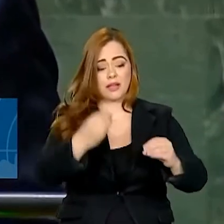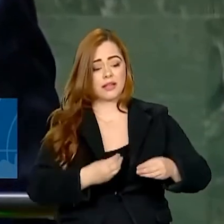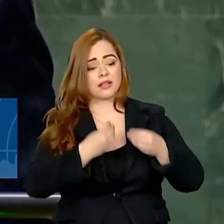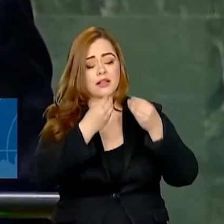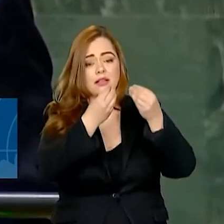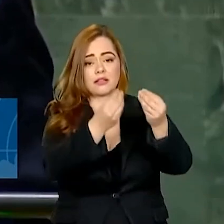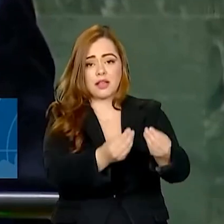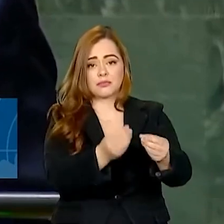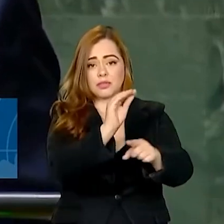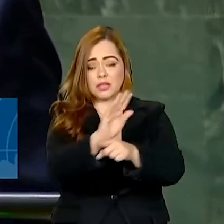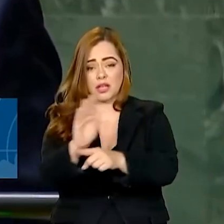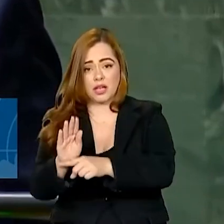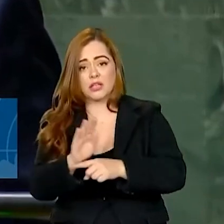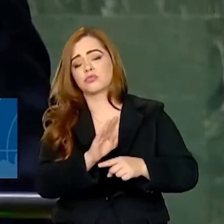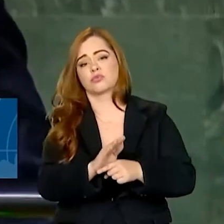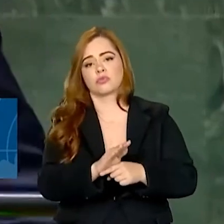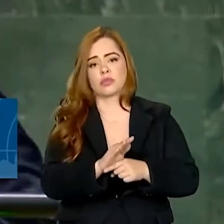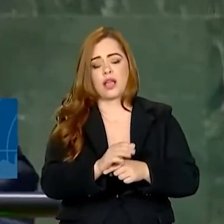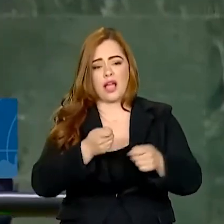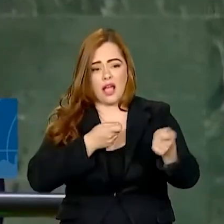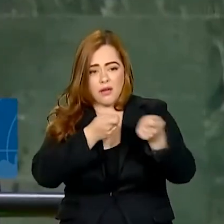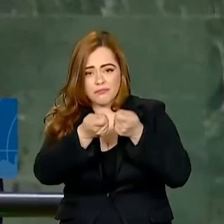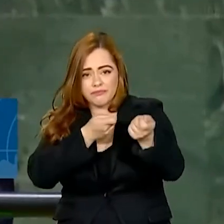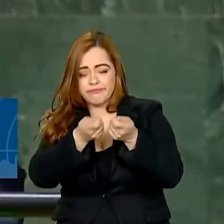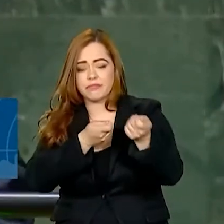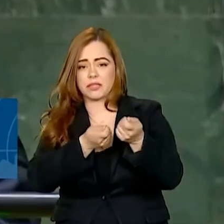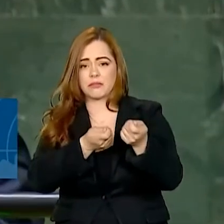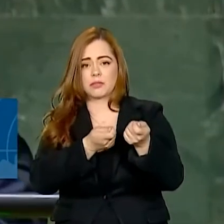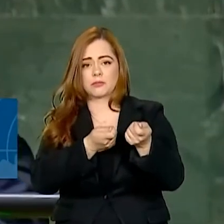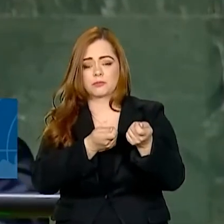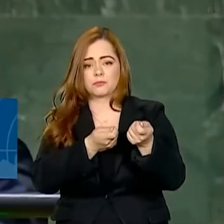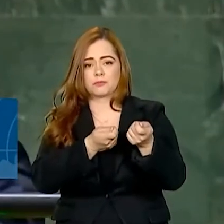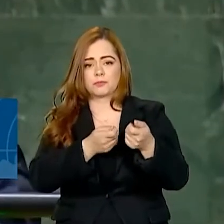devida contribuição ao enfrentamento